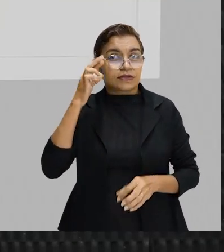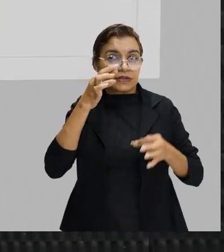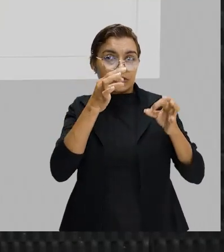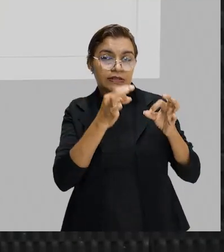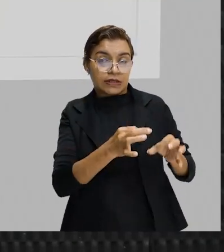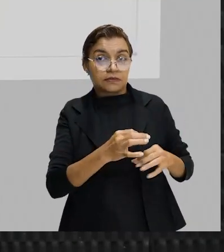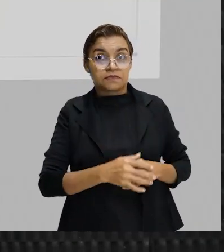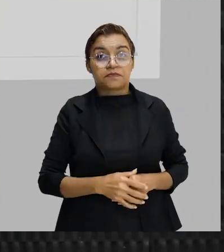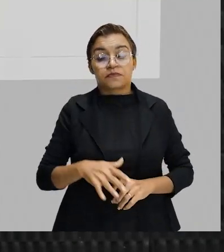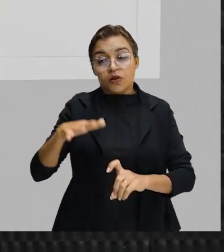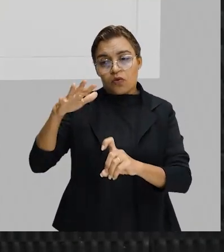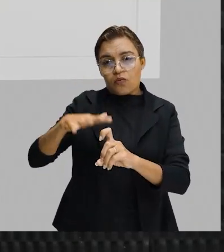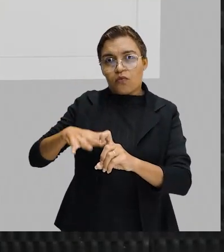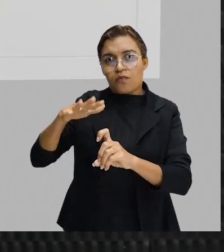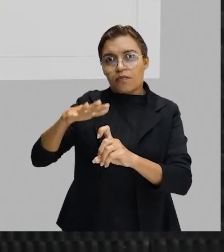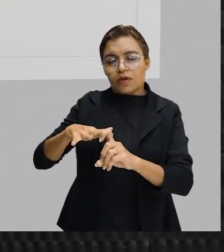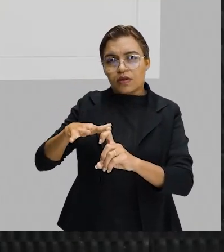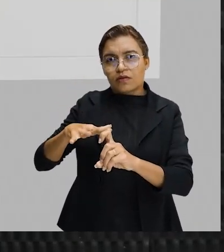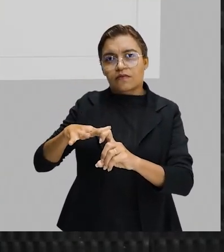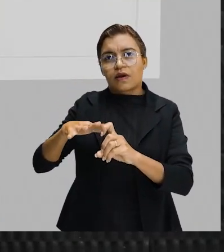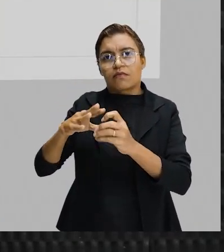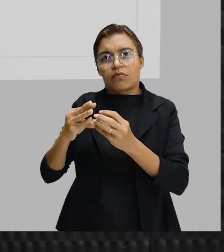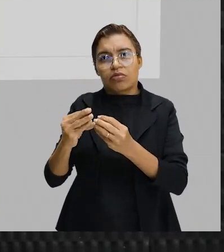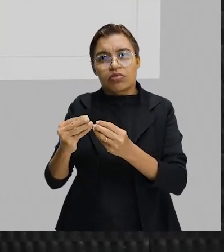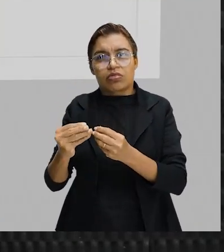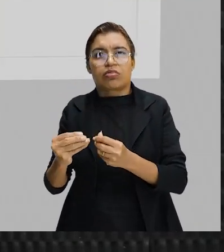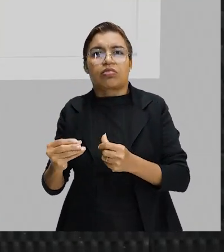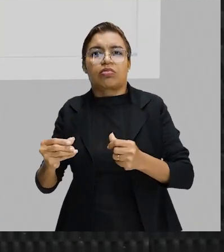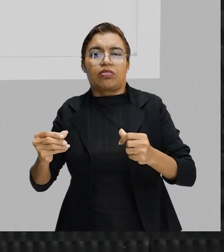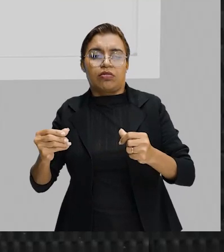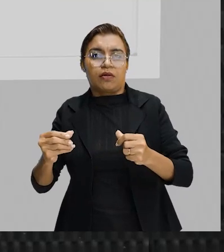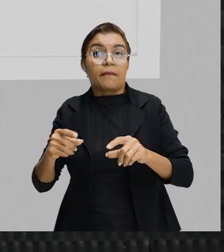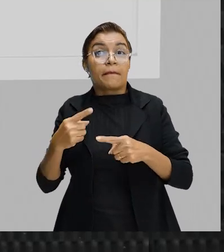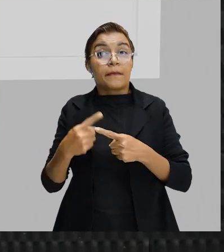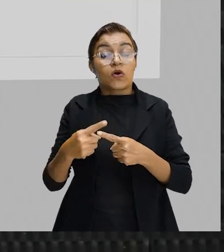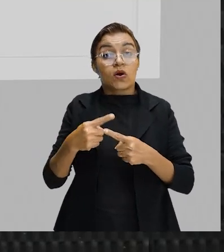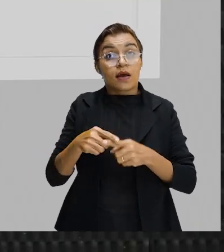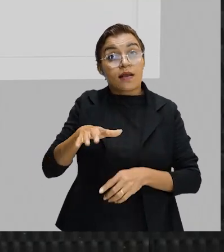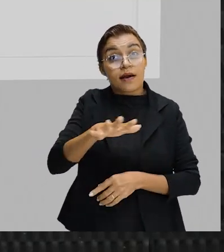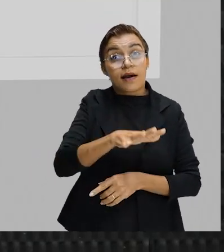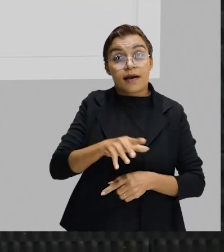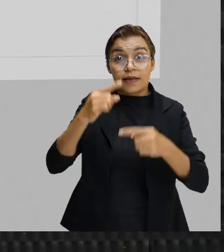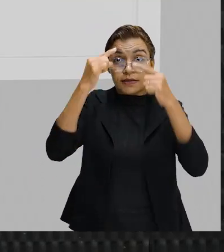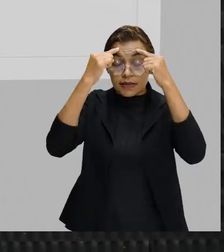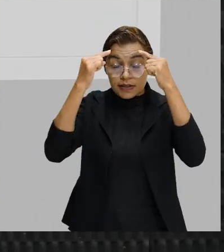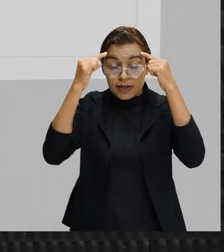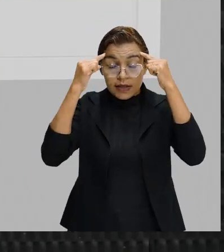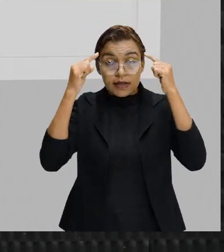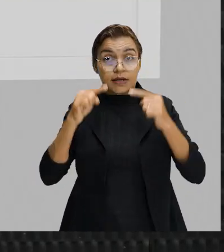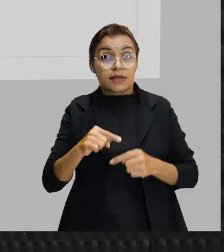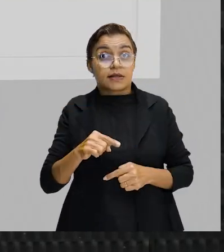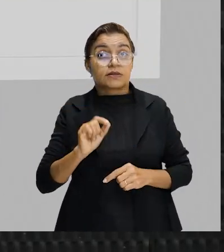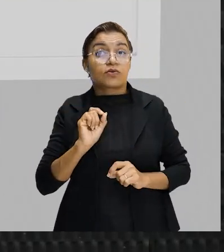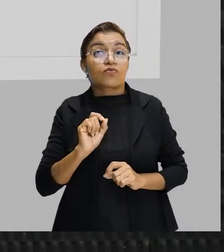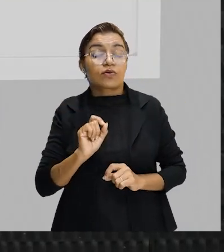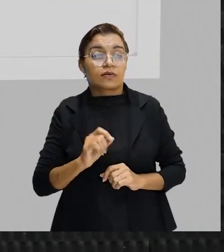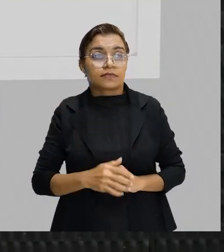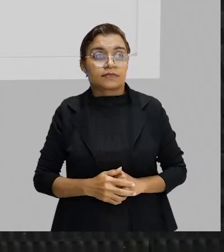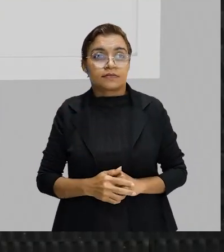O mito vai perdendo espaço com muito mais força neste terreno e por isso se torna muito